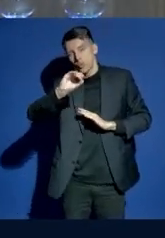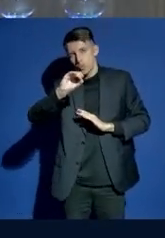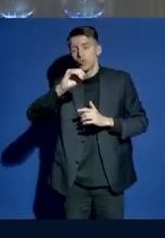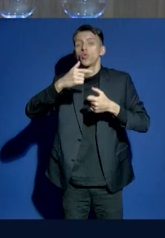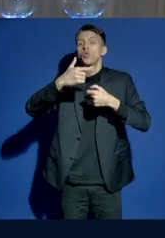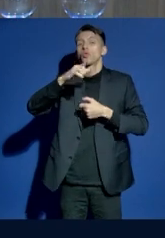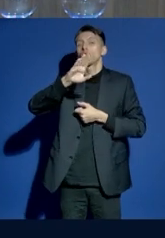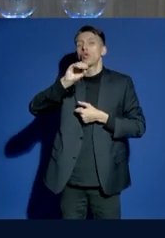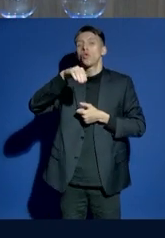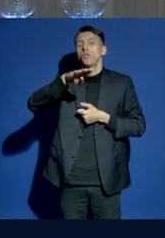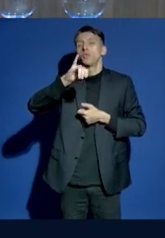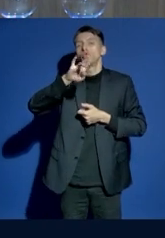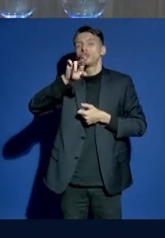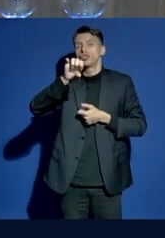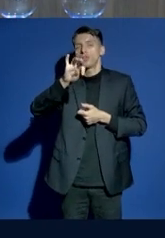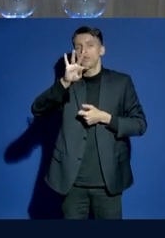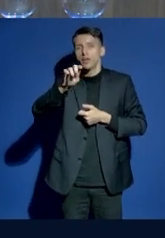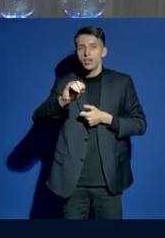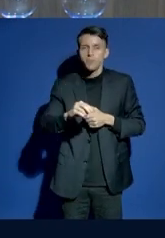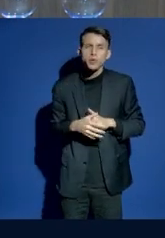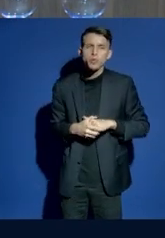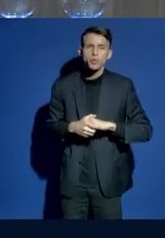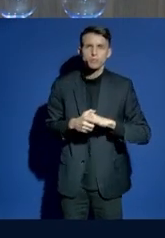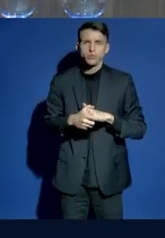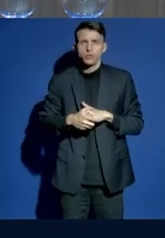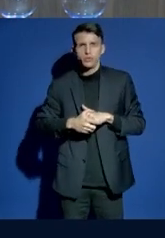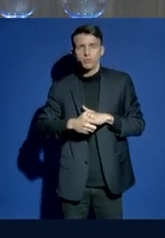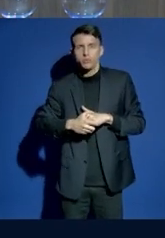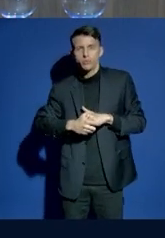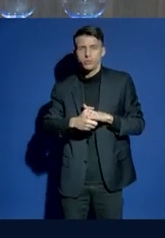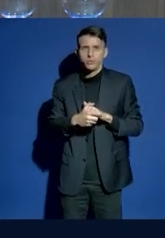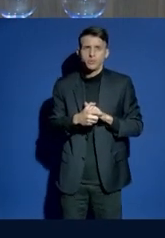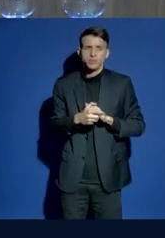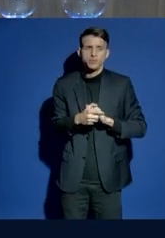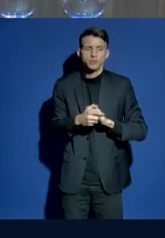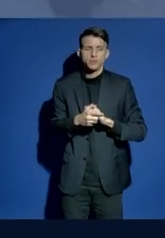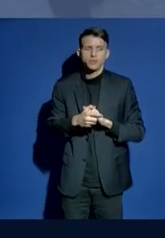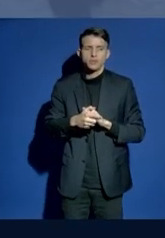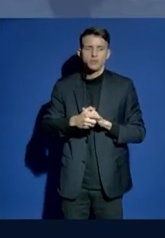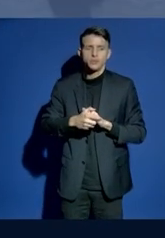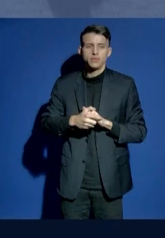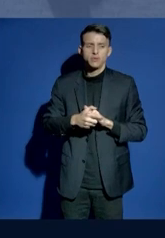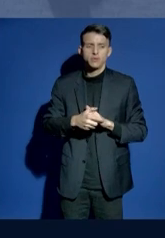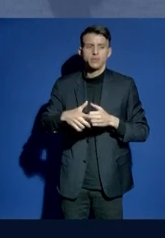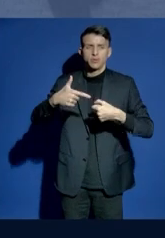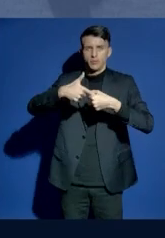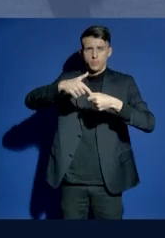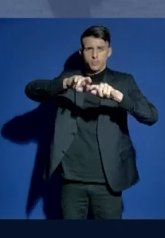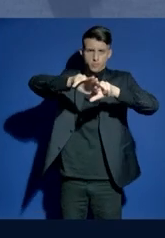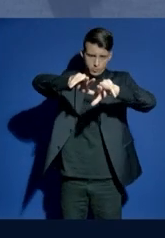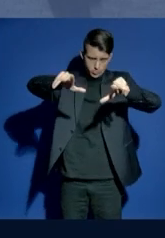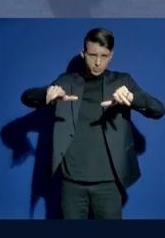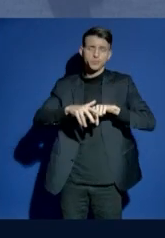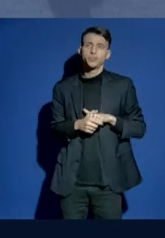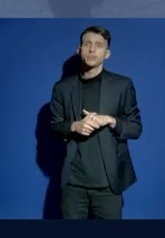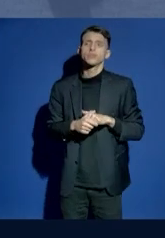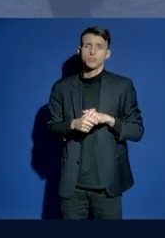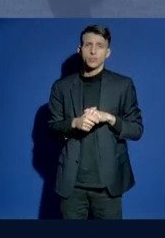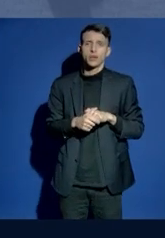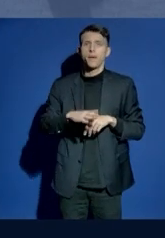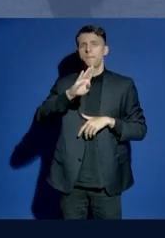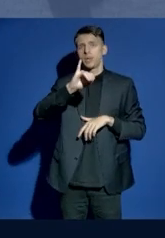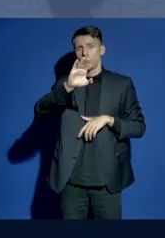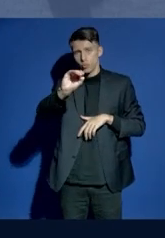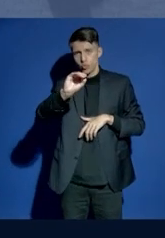demanda dentro do país, mas talvez para exportar. É, Graziella, eu acho que o mercado é real de SAF, ele já